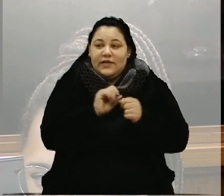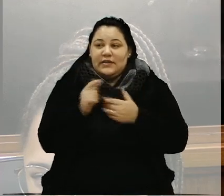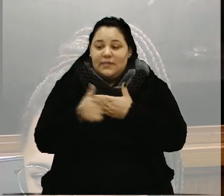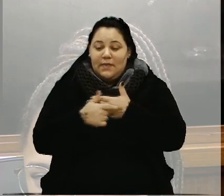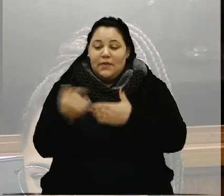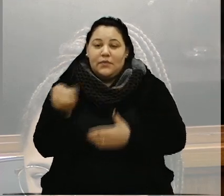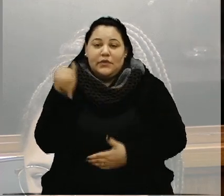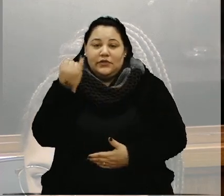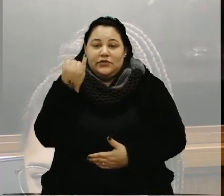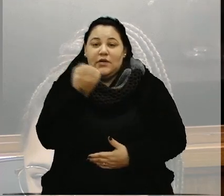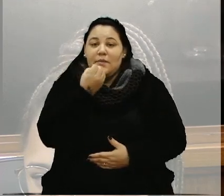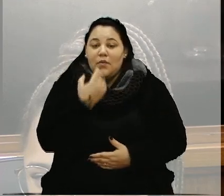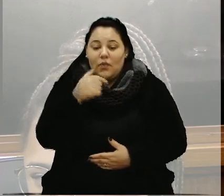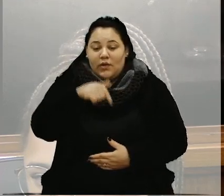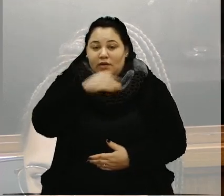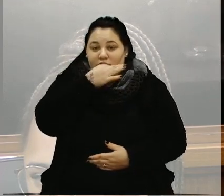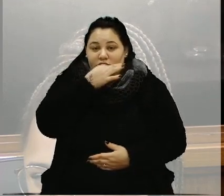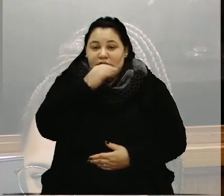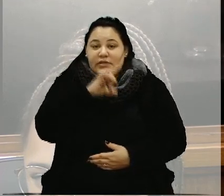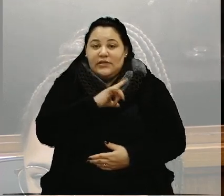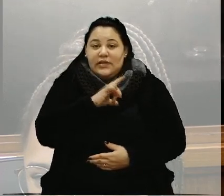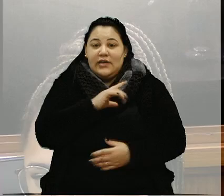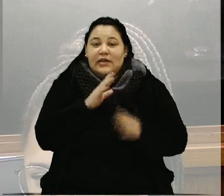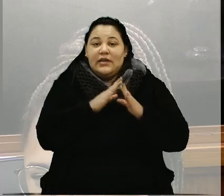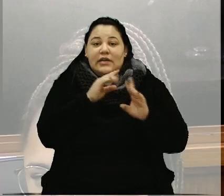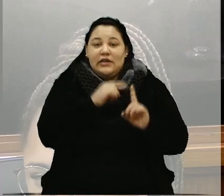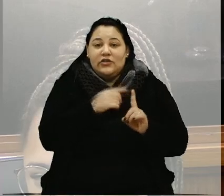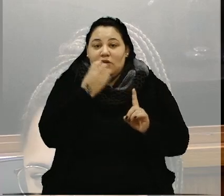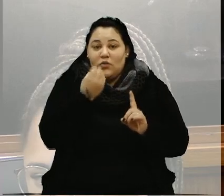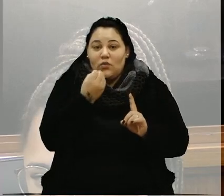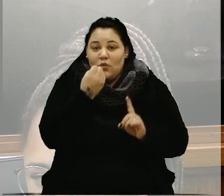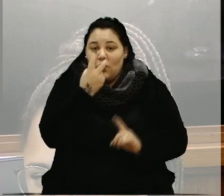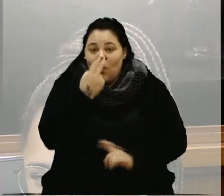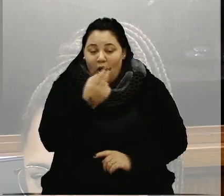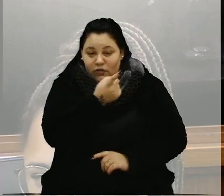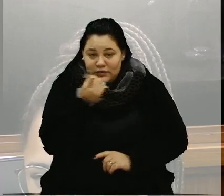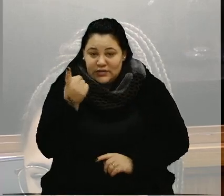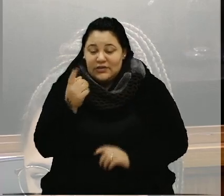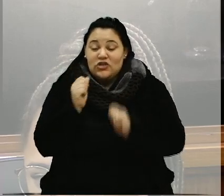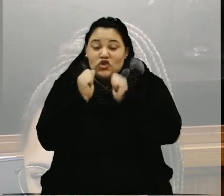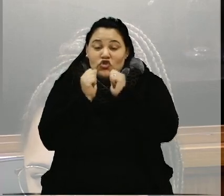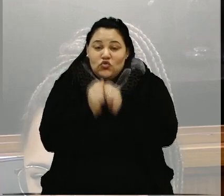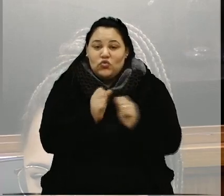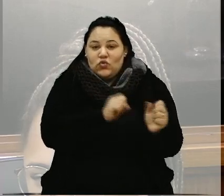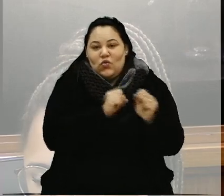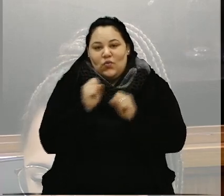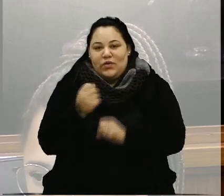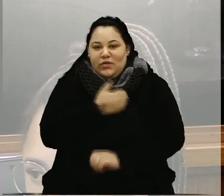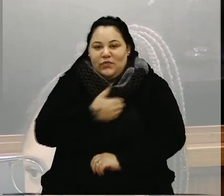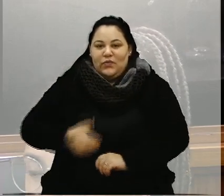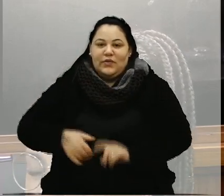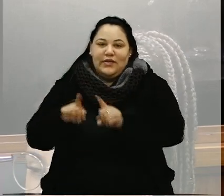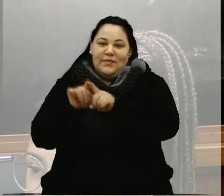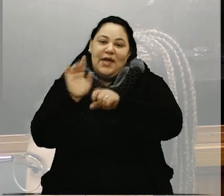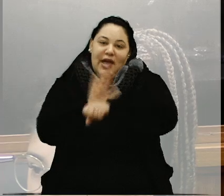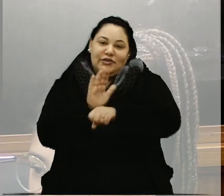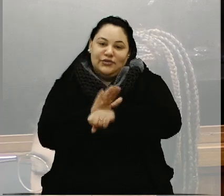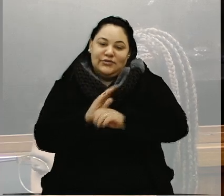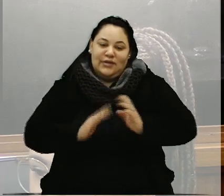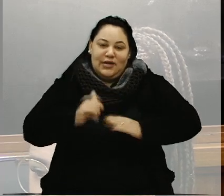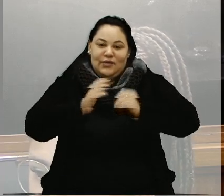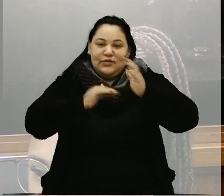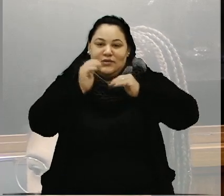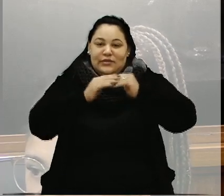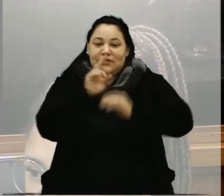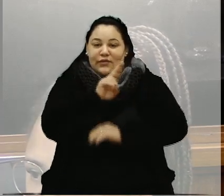que em Caxias nós temos igrejas como a de vocês, que junto com o poder público, né, auxiliam nessa construção. Então, em nome